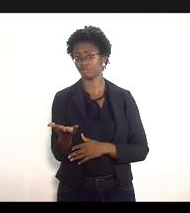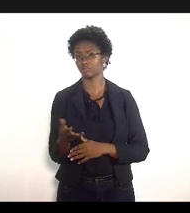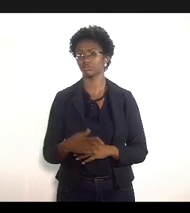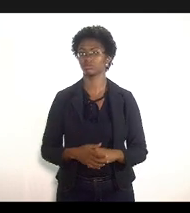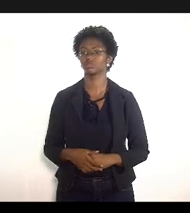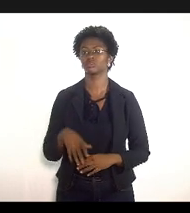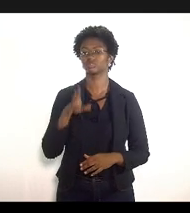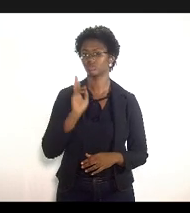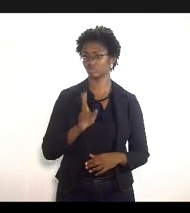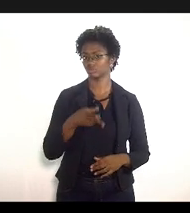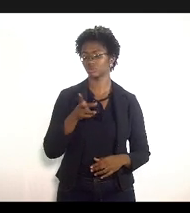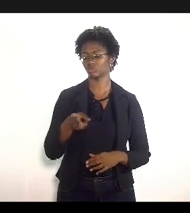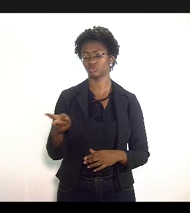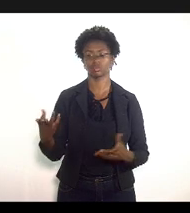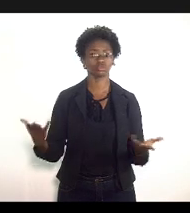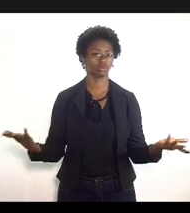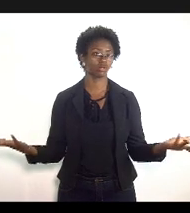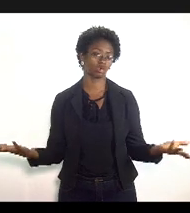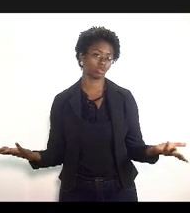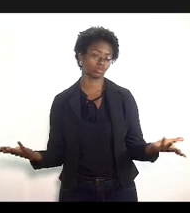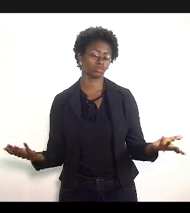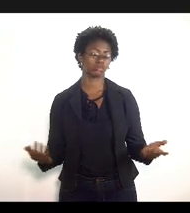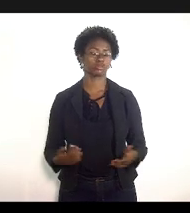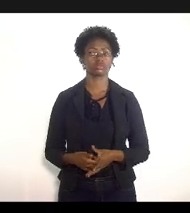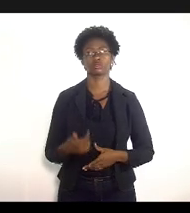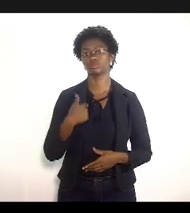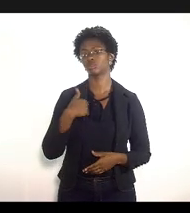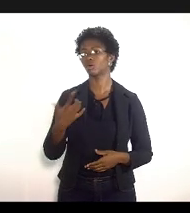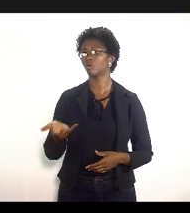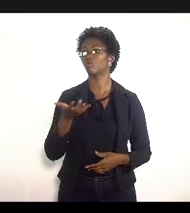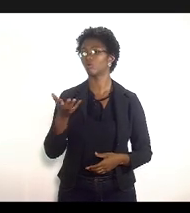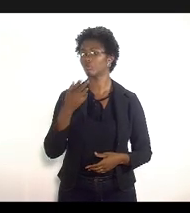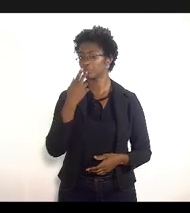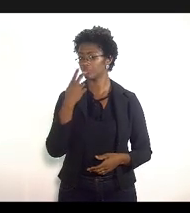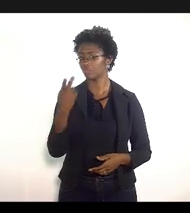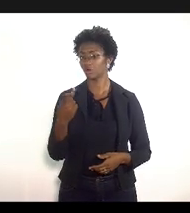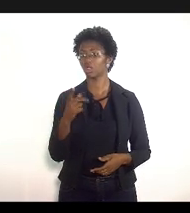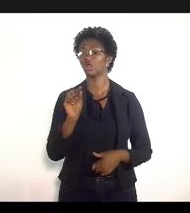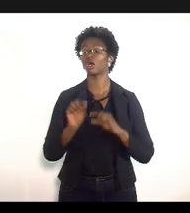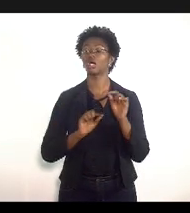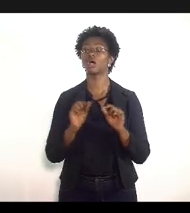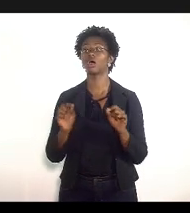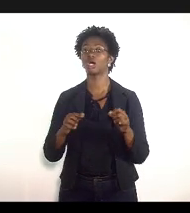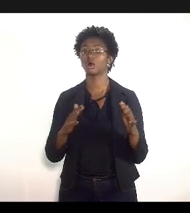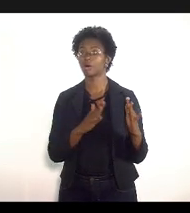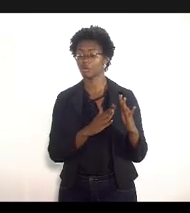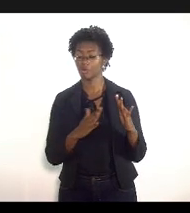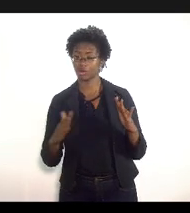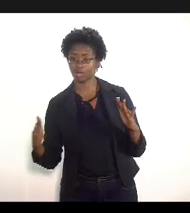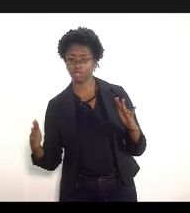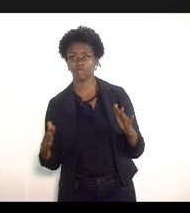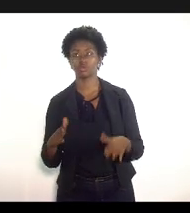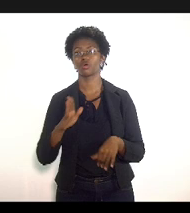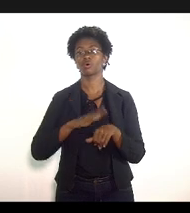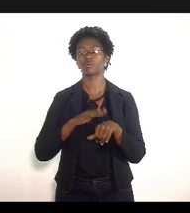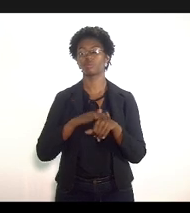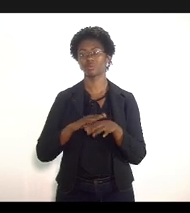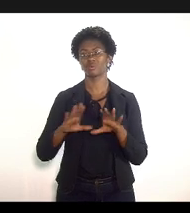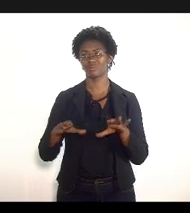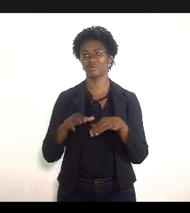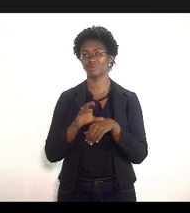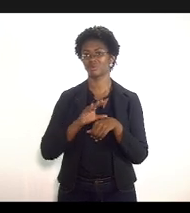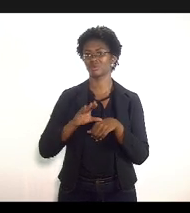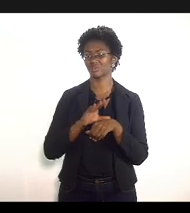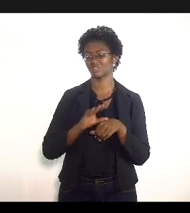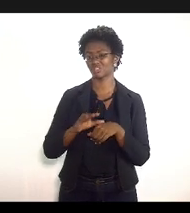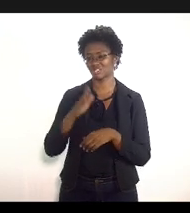vão continuar sendo vulneráveis. Quero dizer em que momento o próprio COSEMES pautou essa rede federal